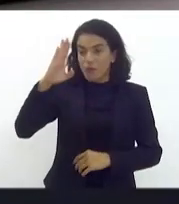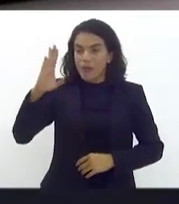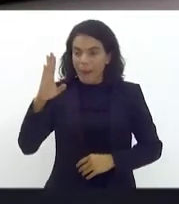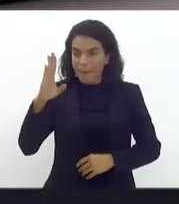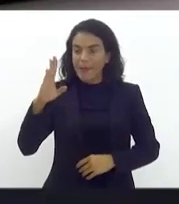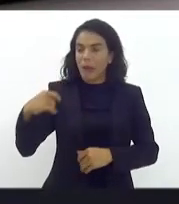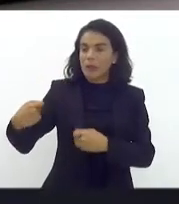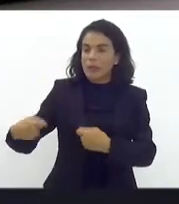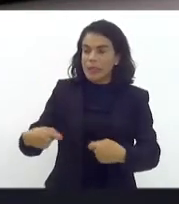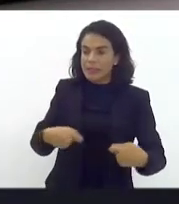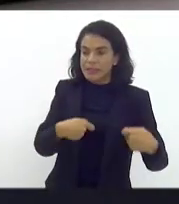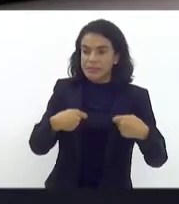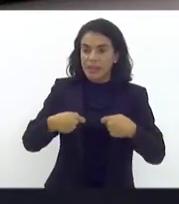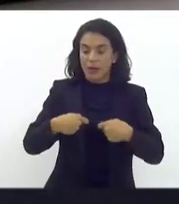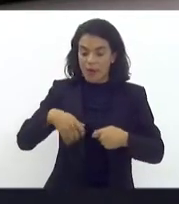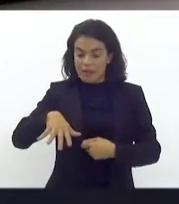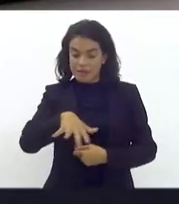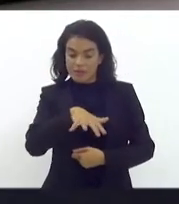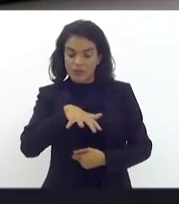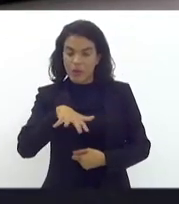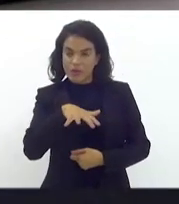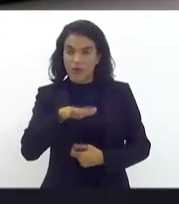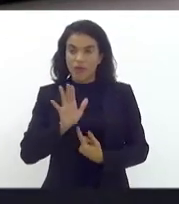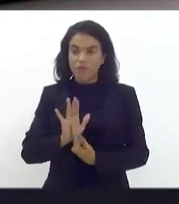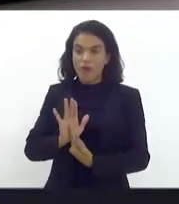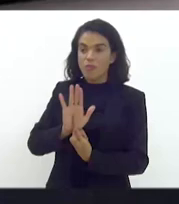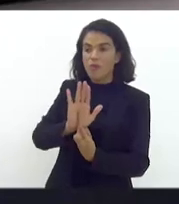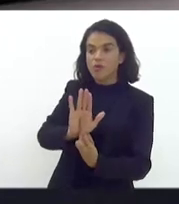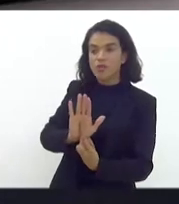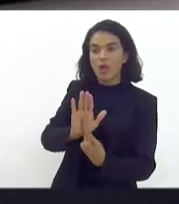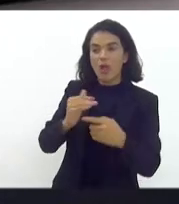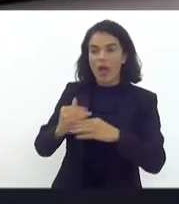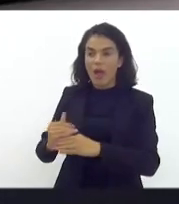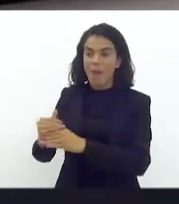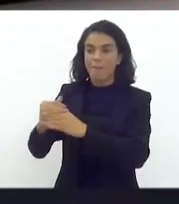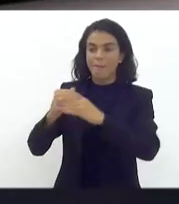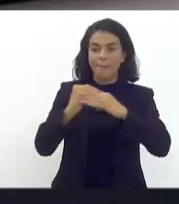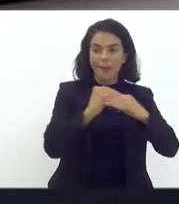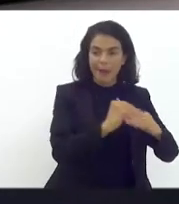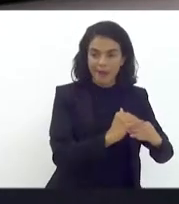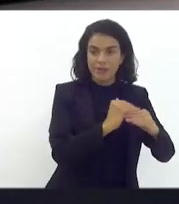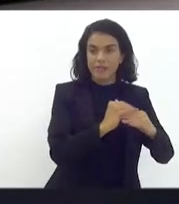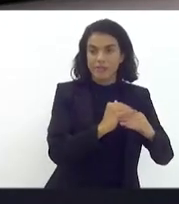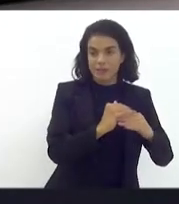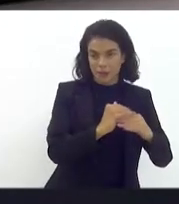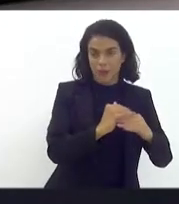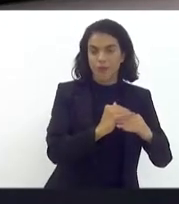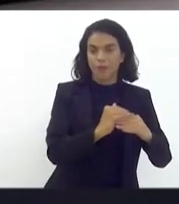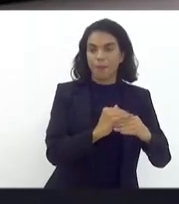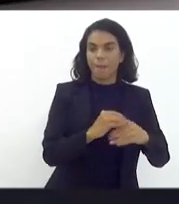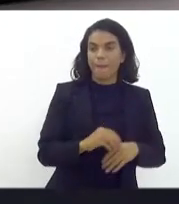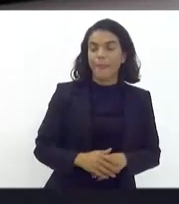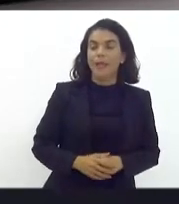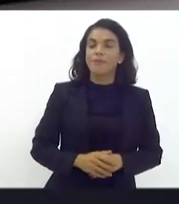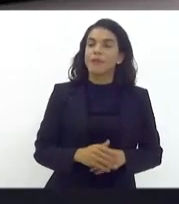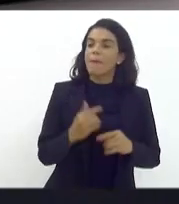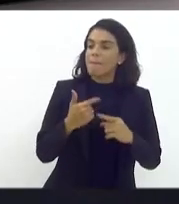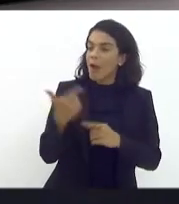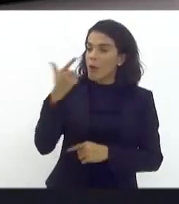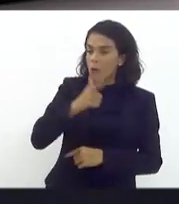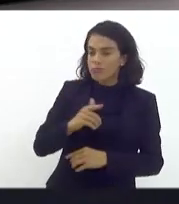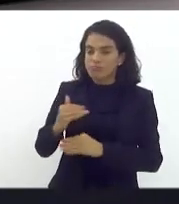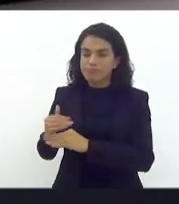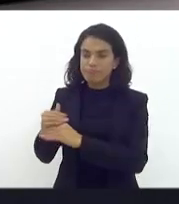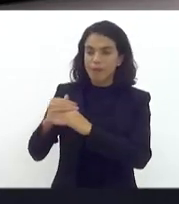então é a questão que foi trazida padronização dos procedimentos para ver essa padronização